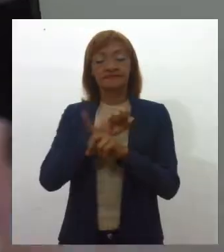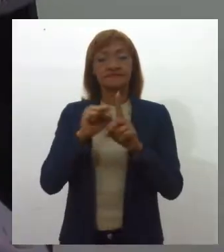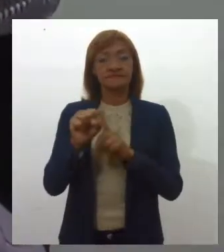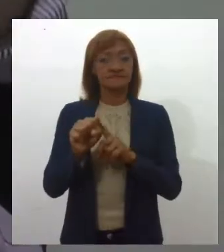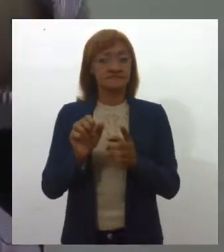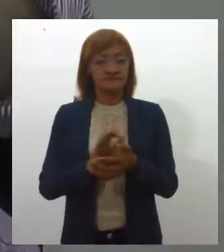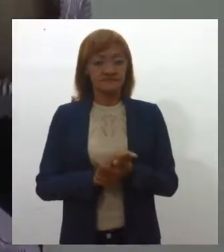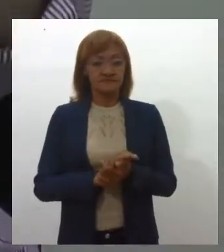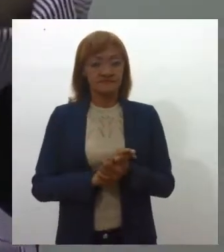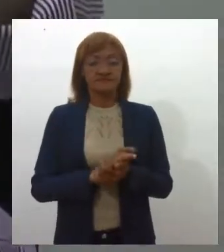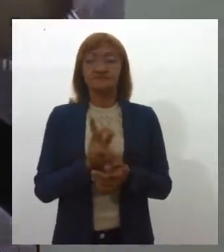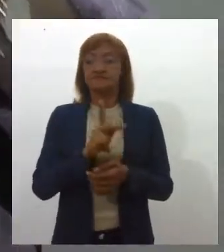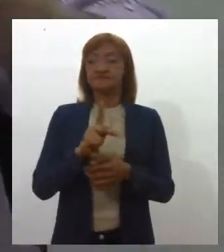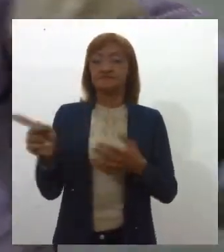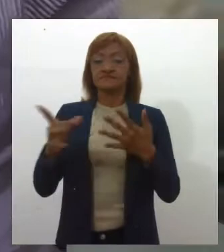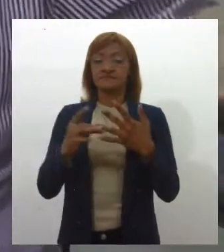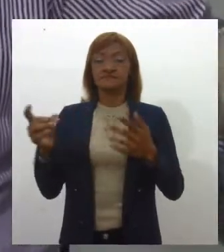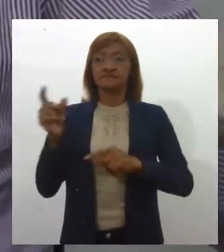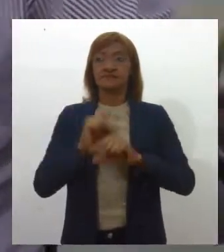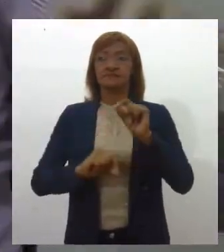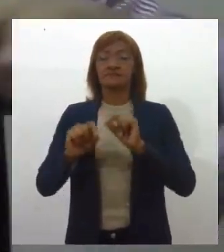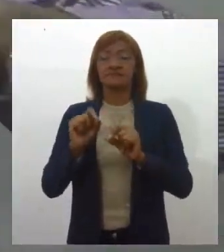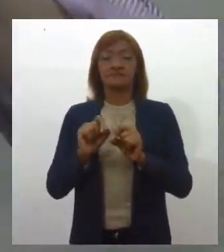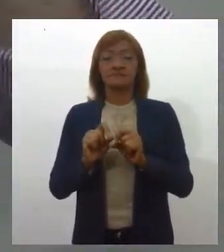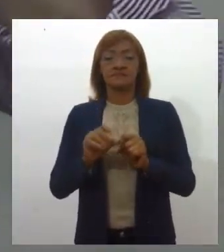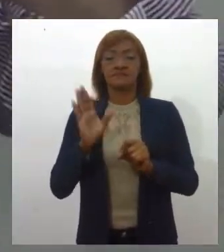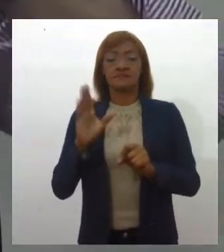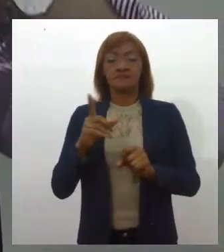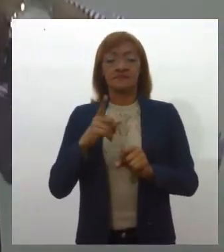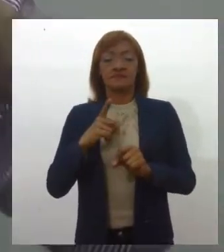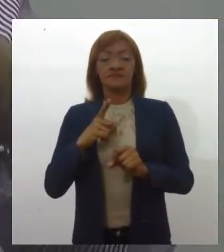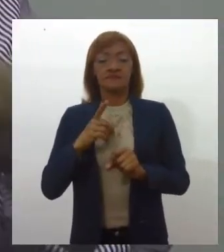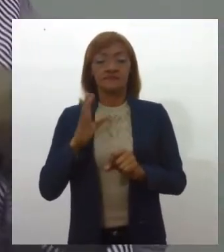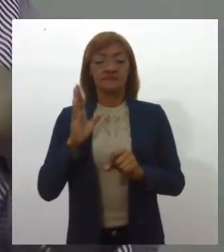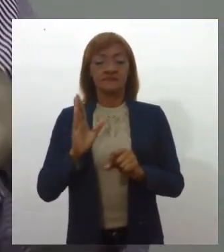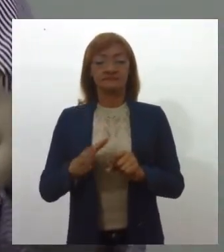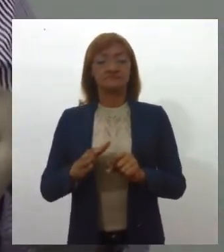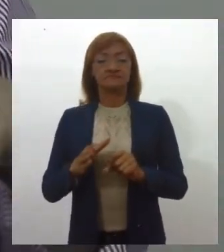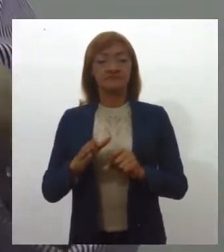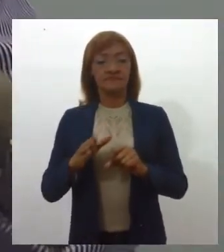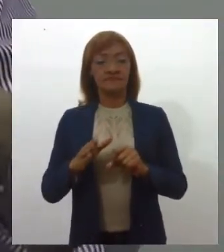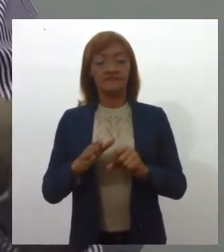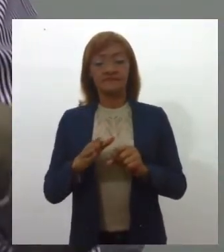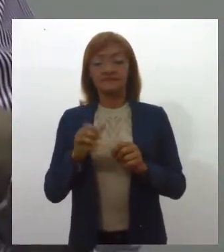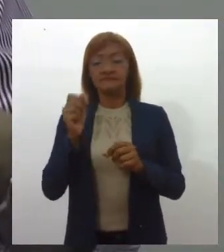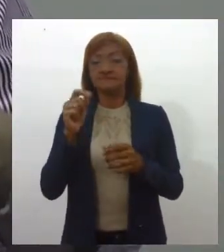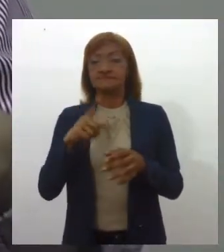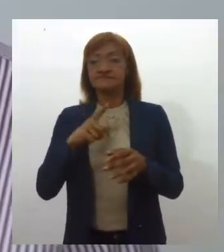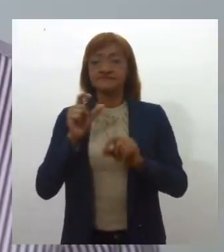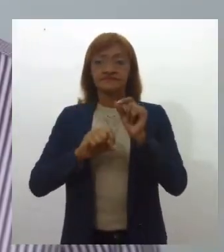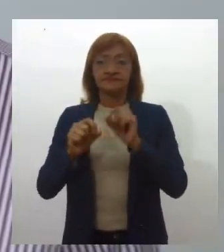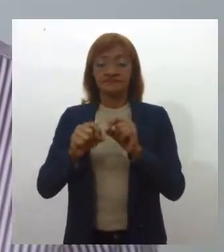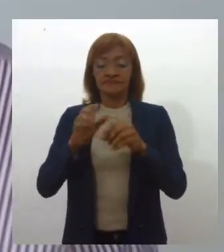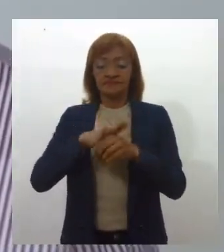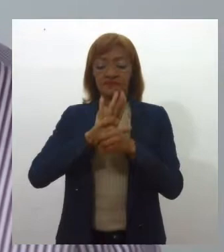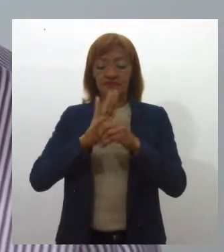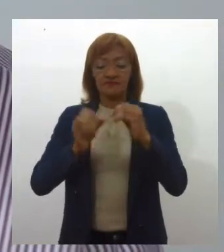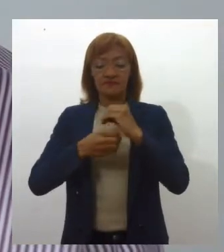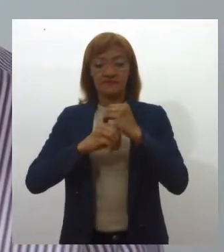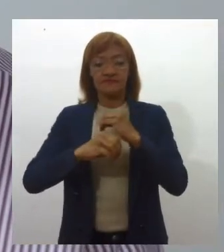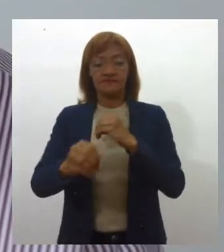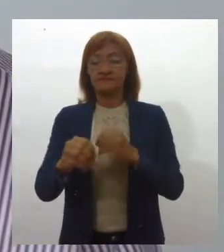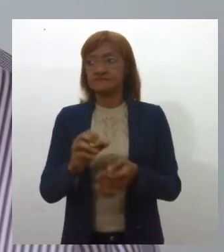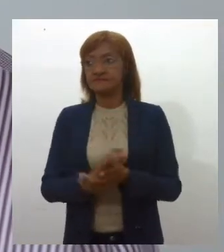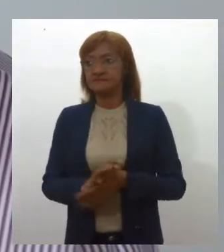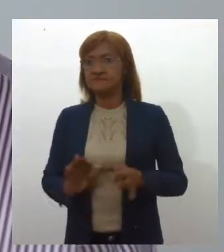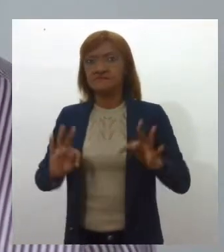o presidente destacou que o pagamento é resultado do benefício levado através da implantação da rede de esgoto. Todo mundo quer rede de